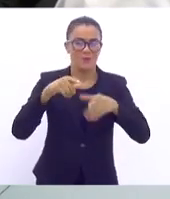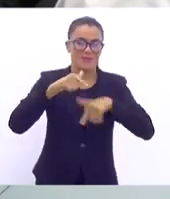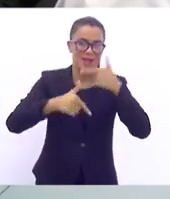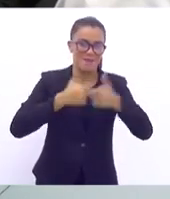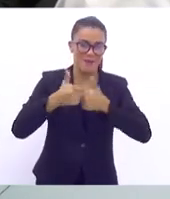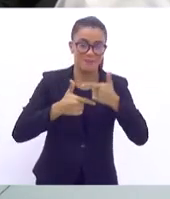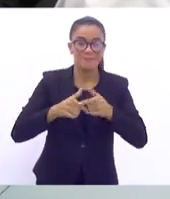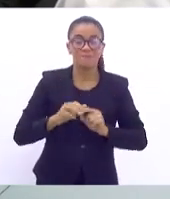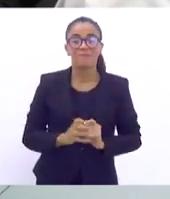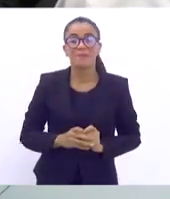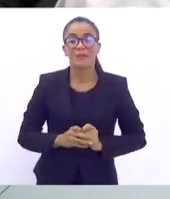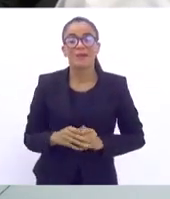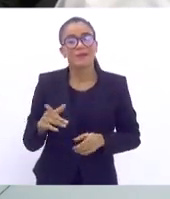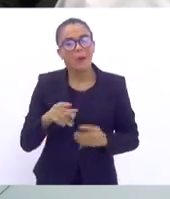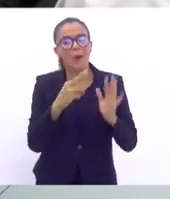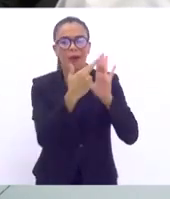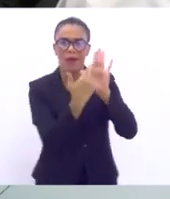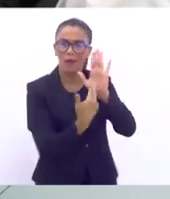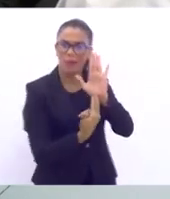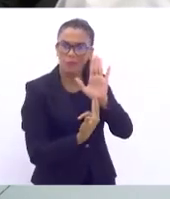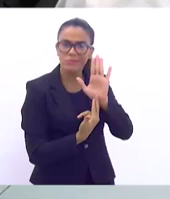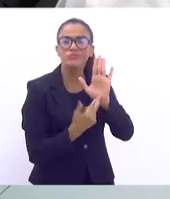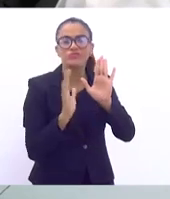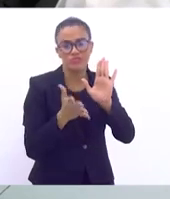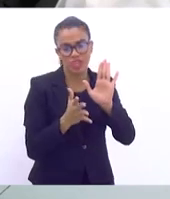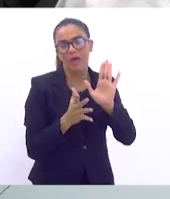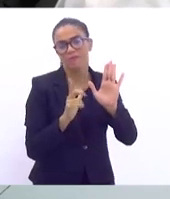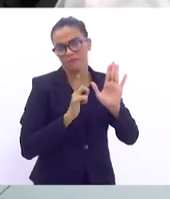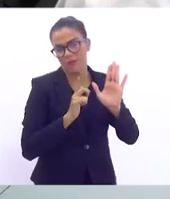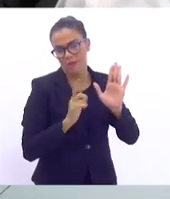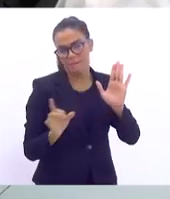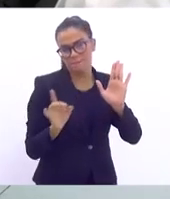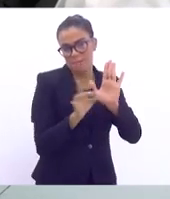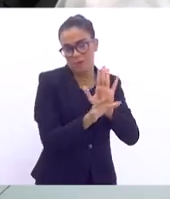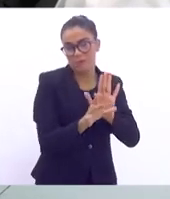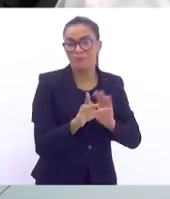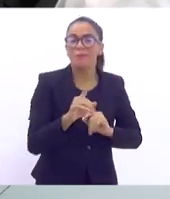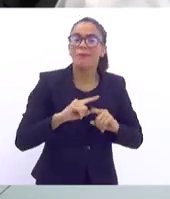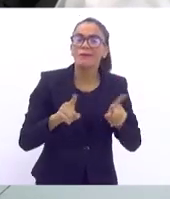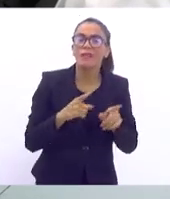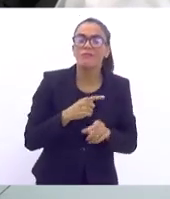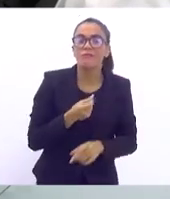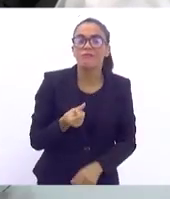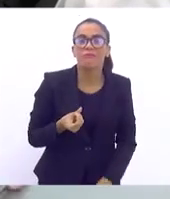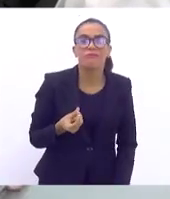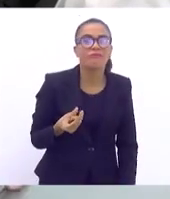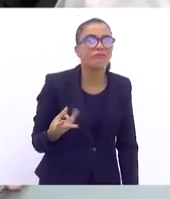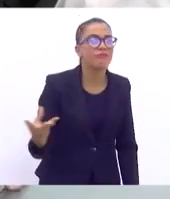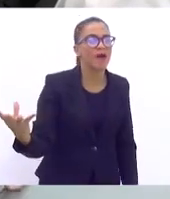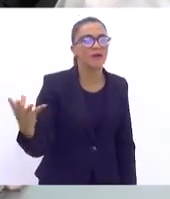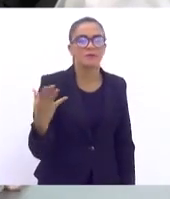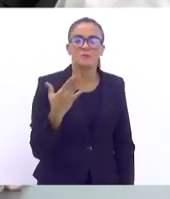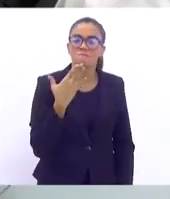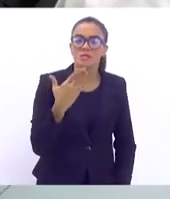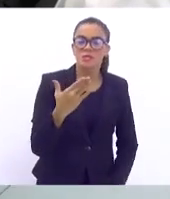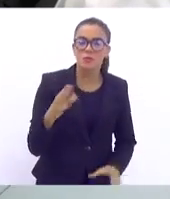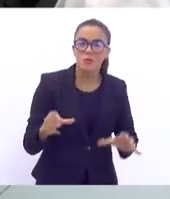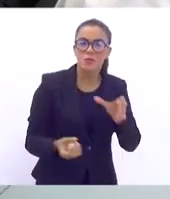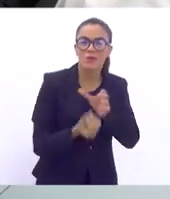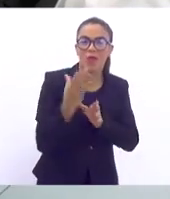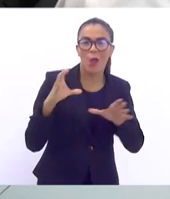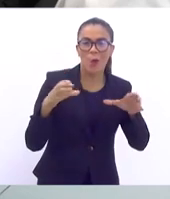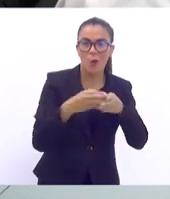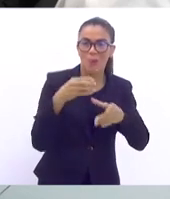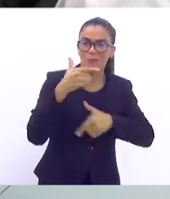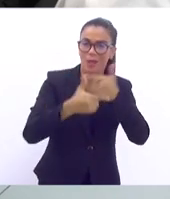que como é atualmente regulamentação já com o tempo só que que aconteceu teve um enxurrada de pedidos de frente e junto com